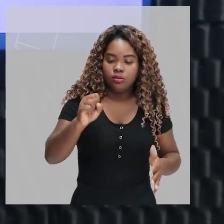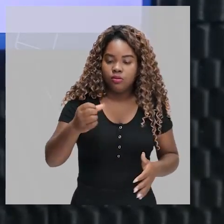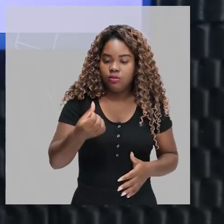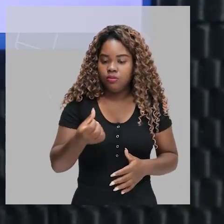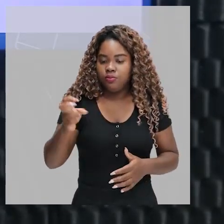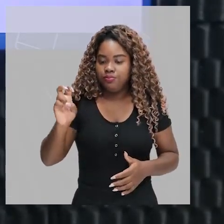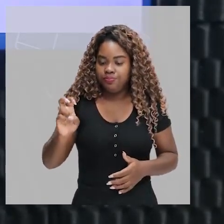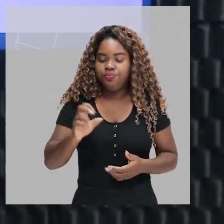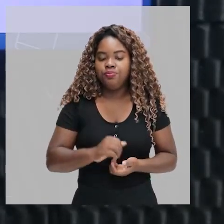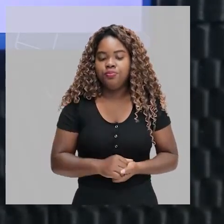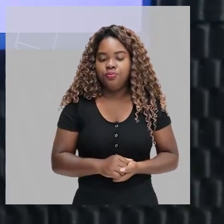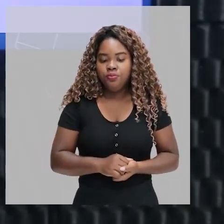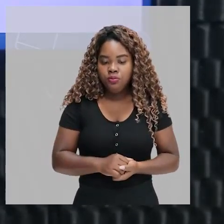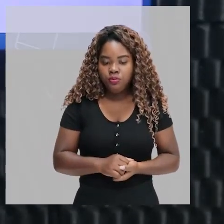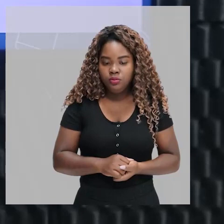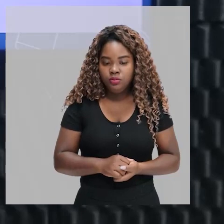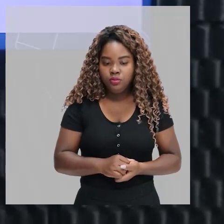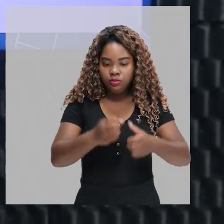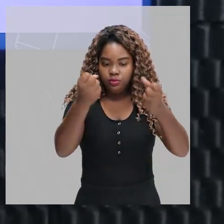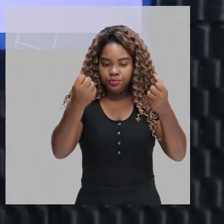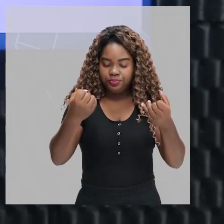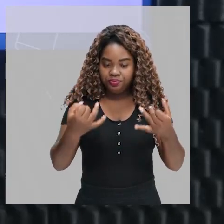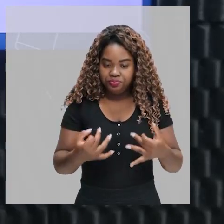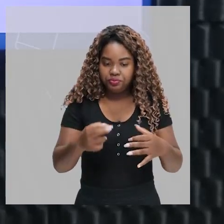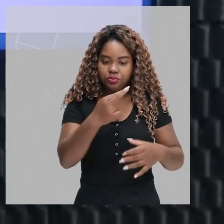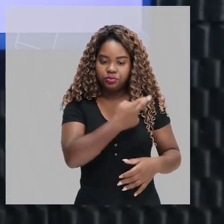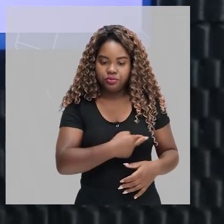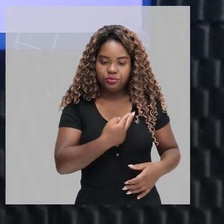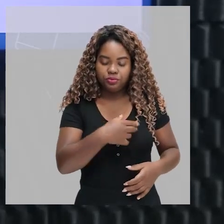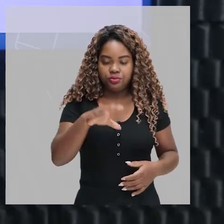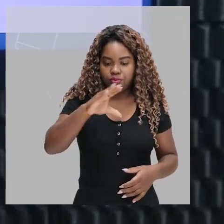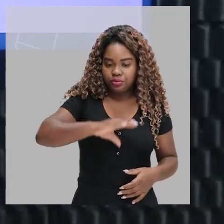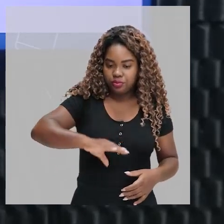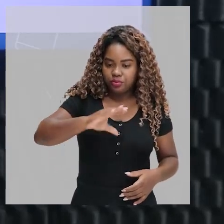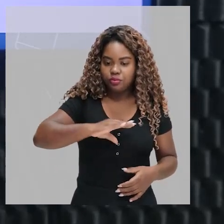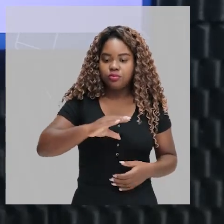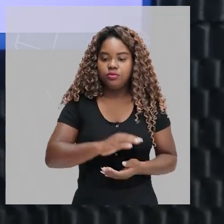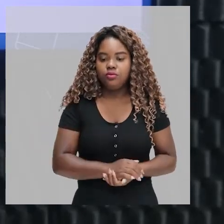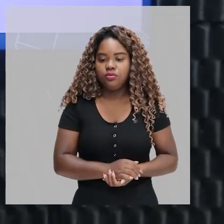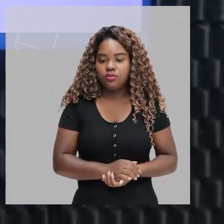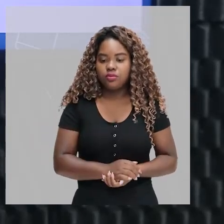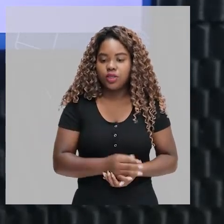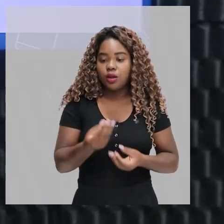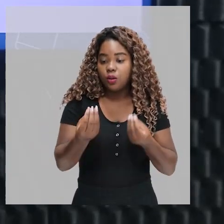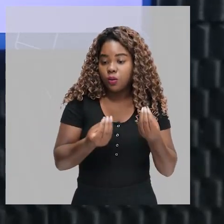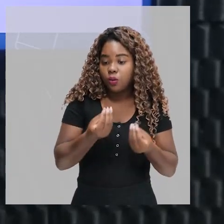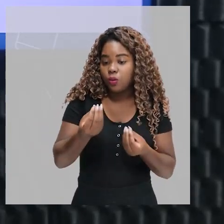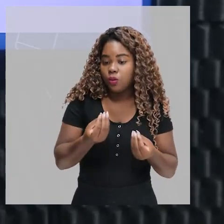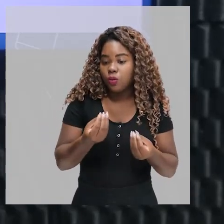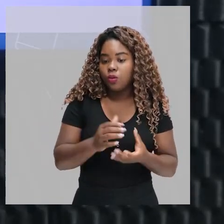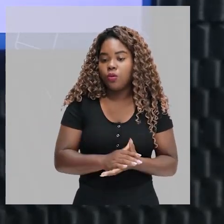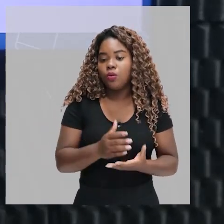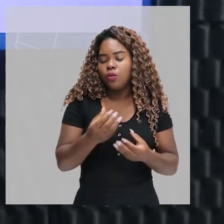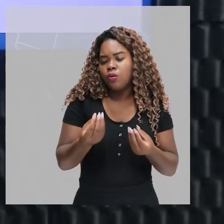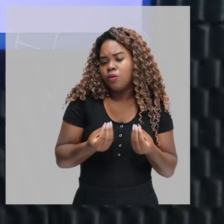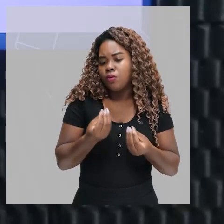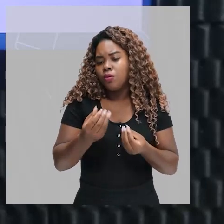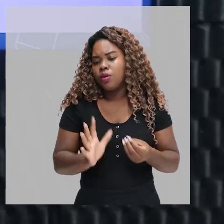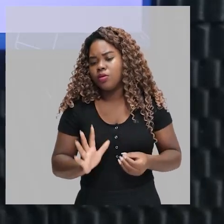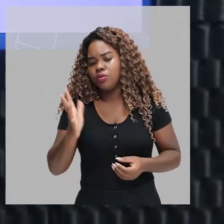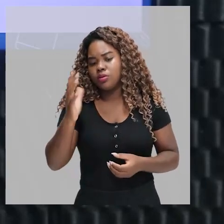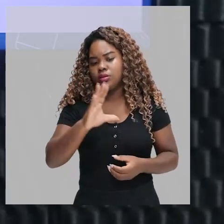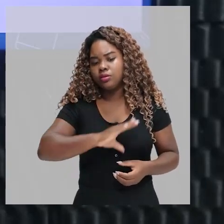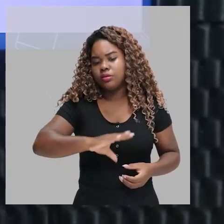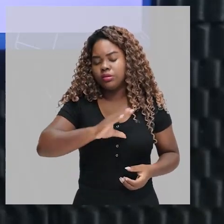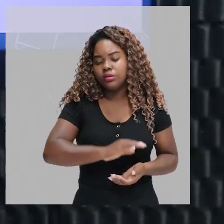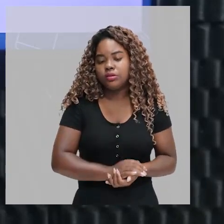1865 então quando se fala de romantismo e Portugal Como se dá o início do Romantismo em Portugal